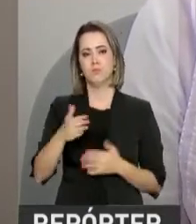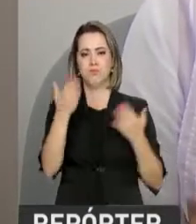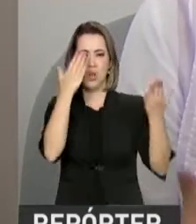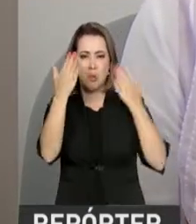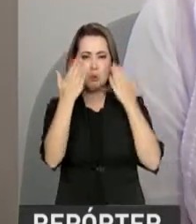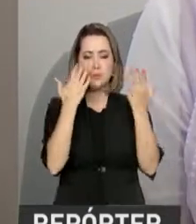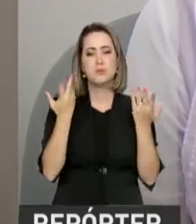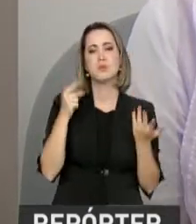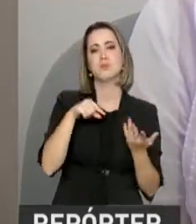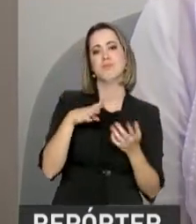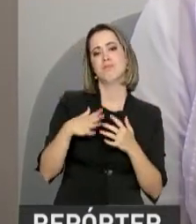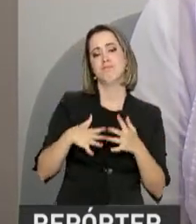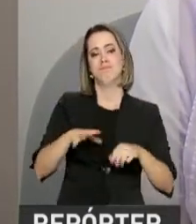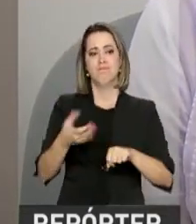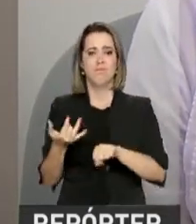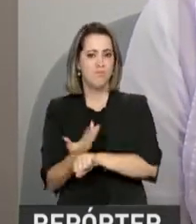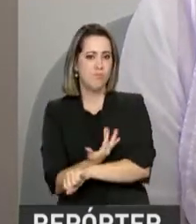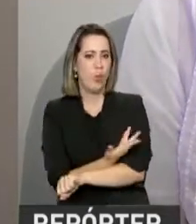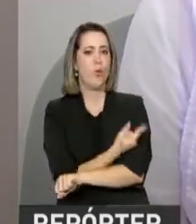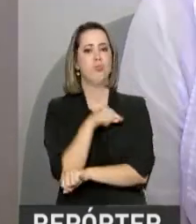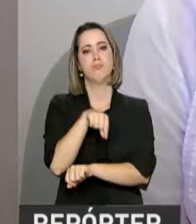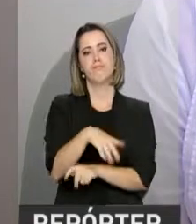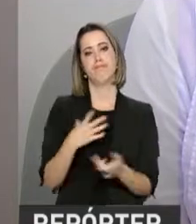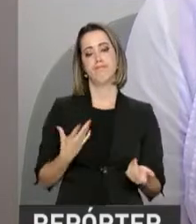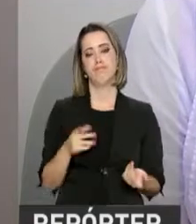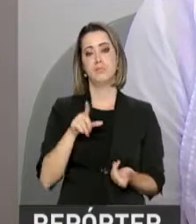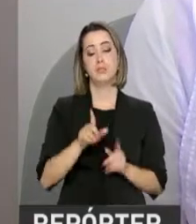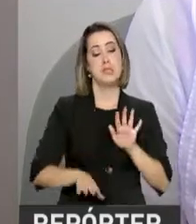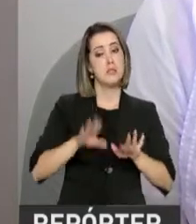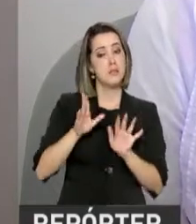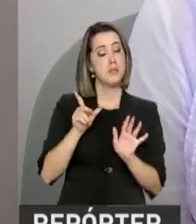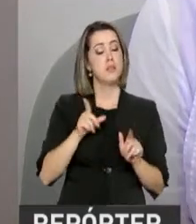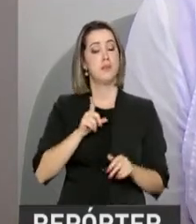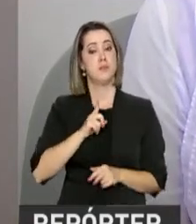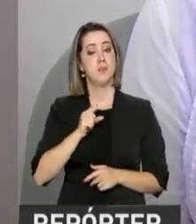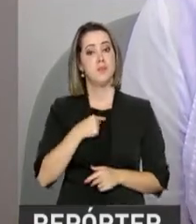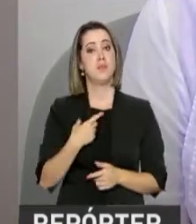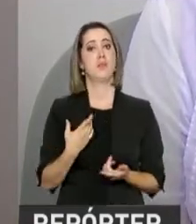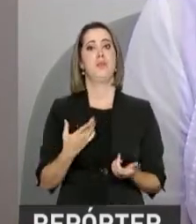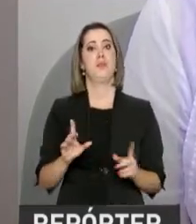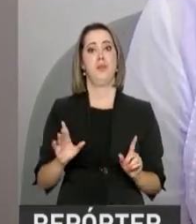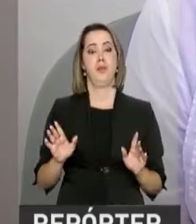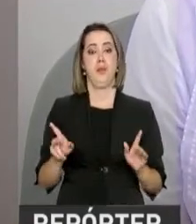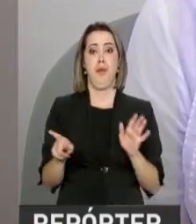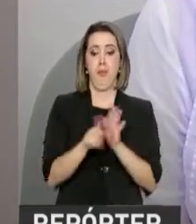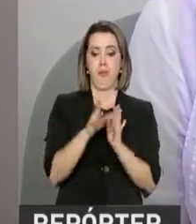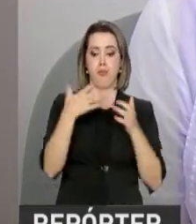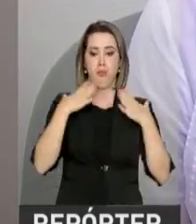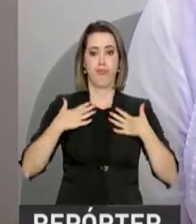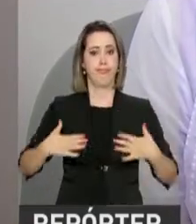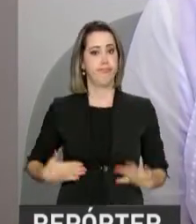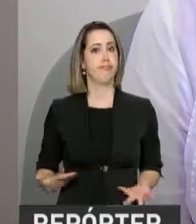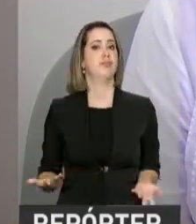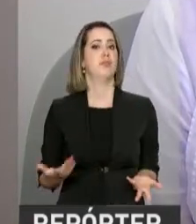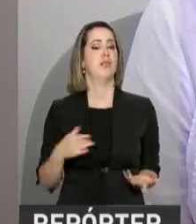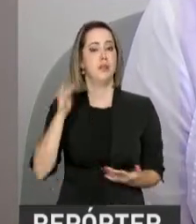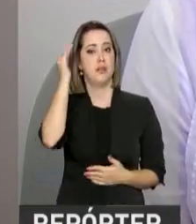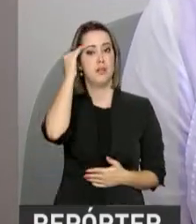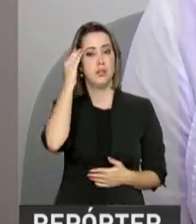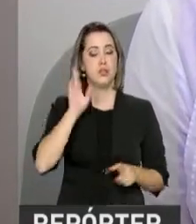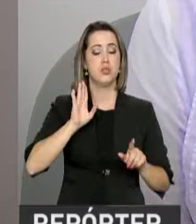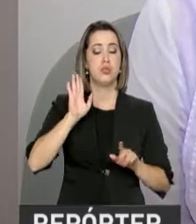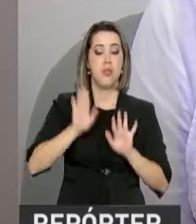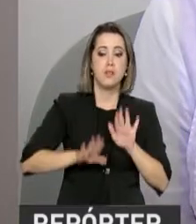emocional desses indivíduos e às vezes até é a integridade física neto que também compreende alguns